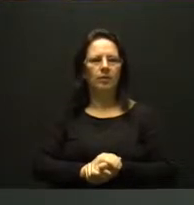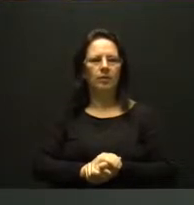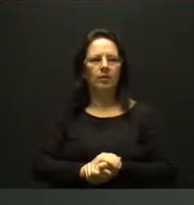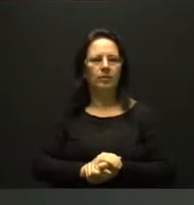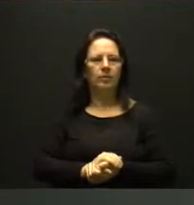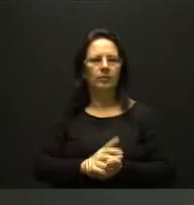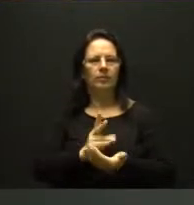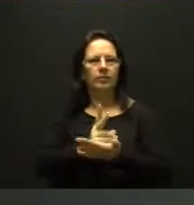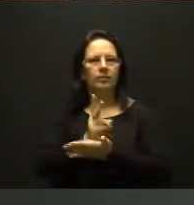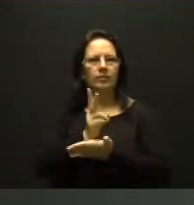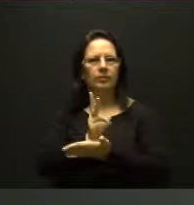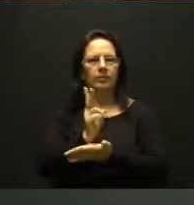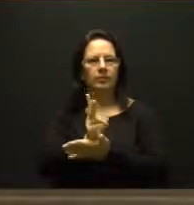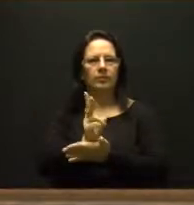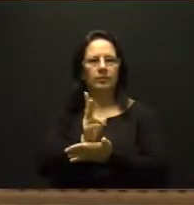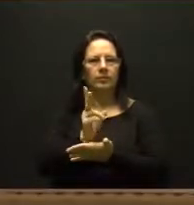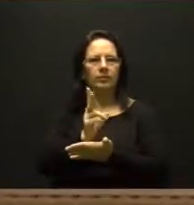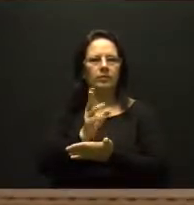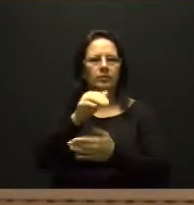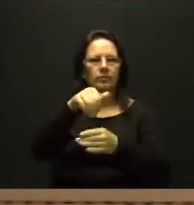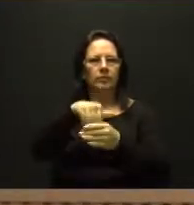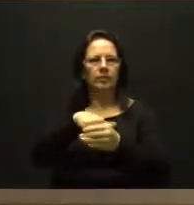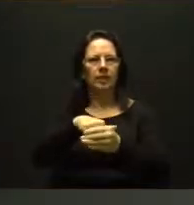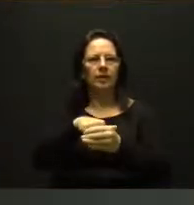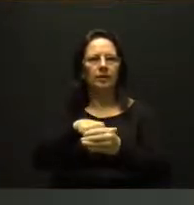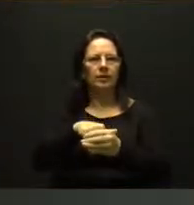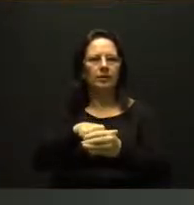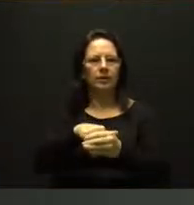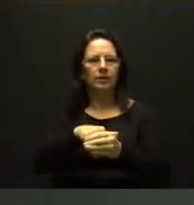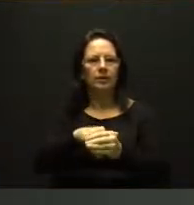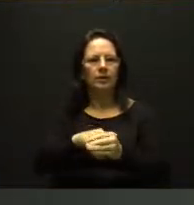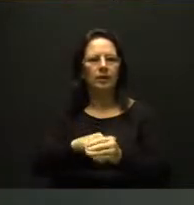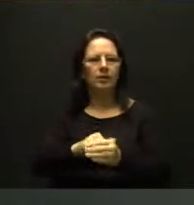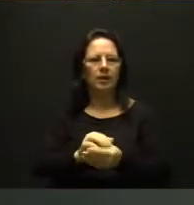continua em votação com a palavra do papel do clã